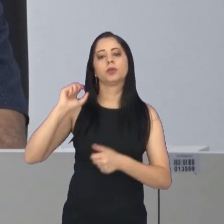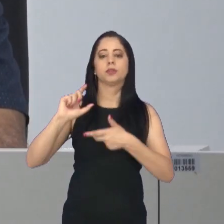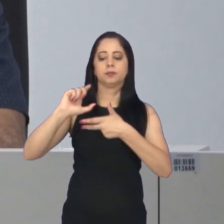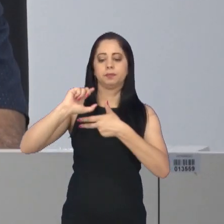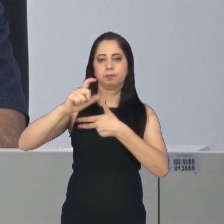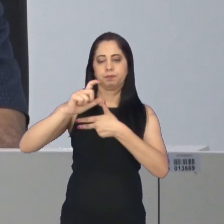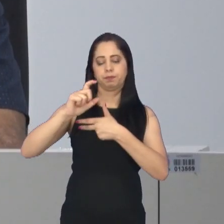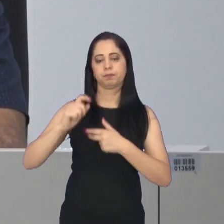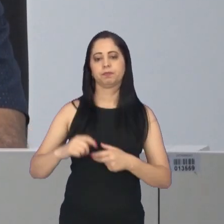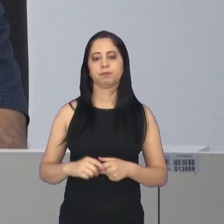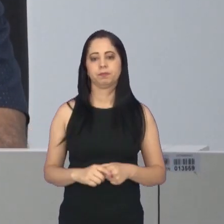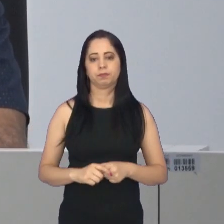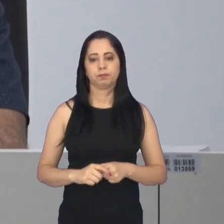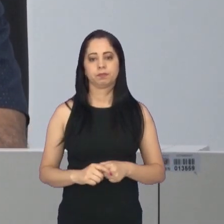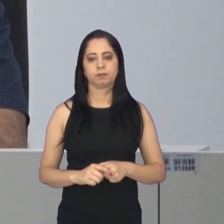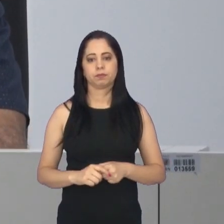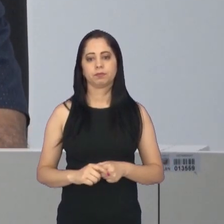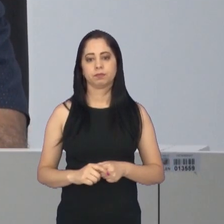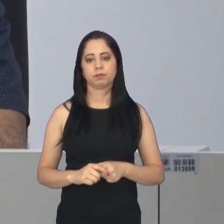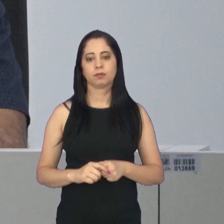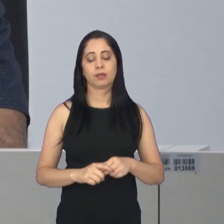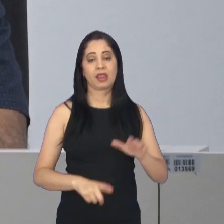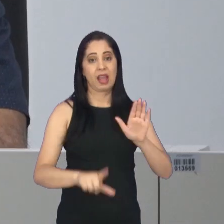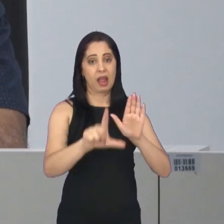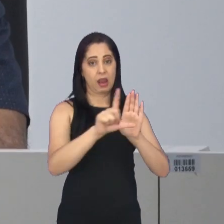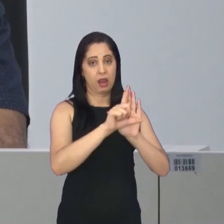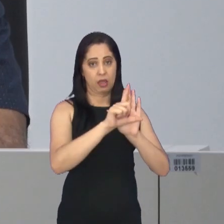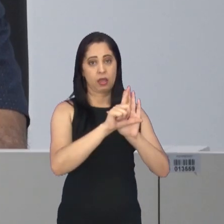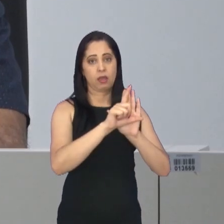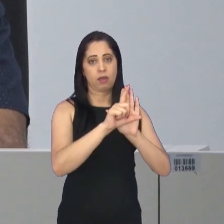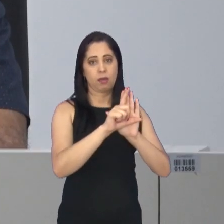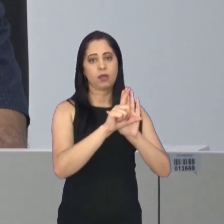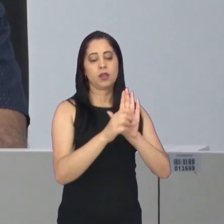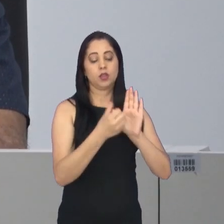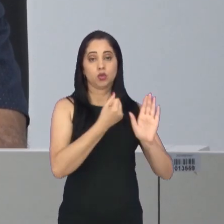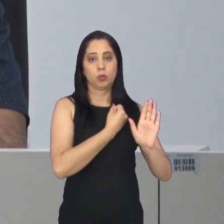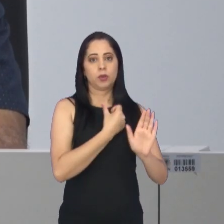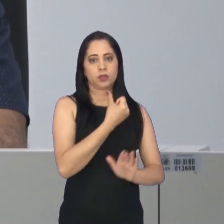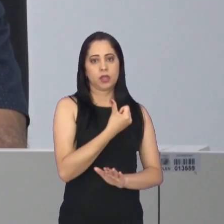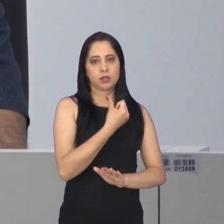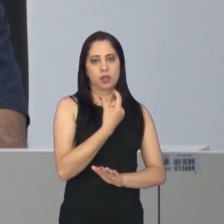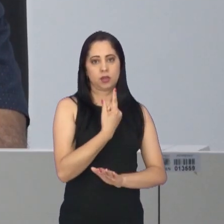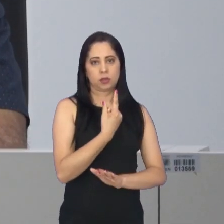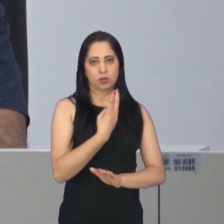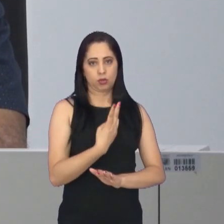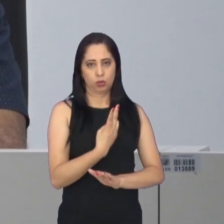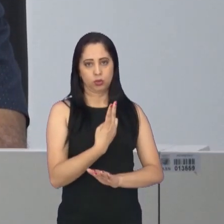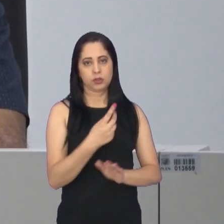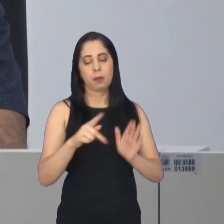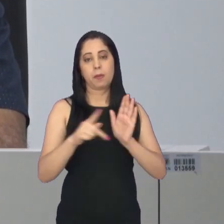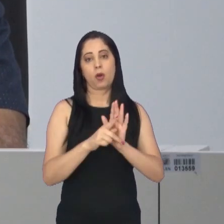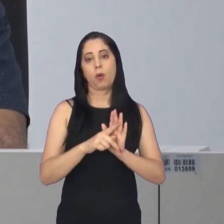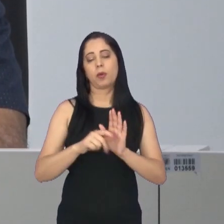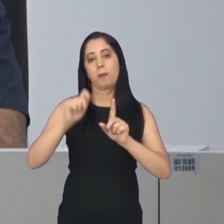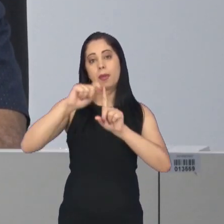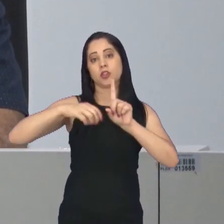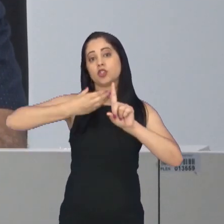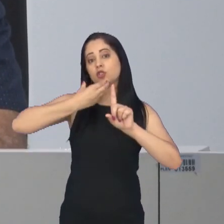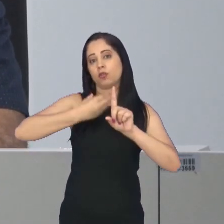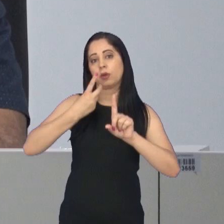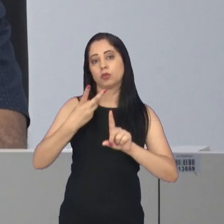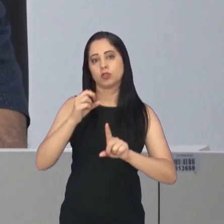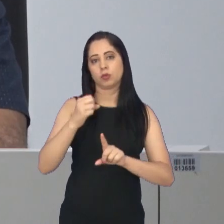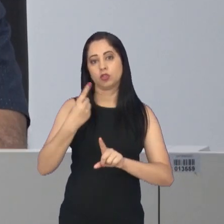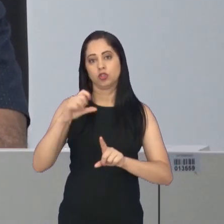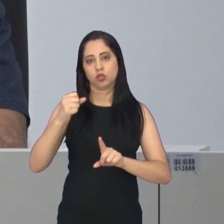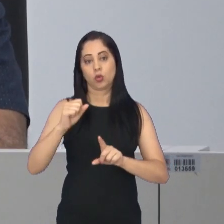Executivo. Altera a lei complementar número 612, de 30 de novembro de 2018, que institui